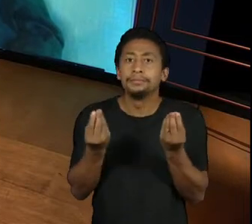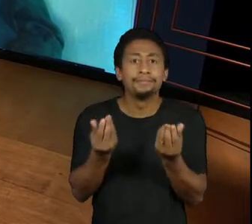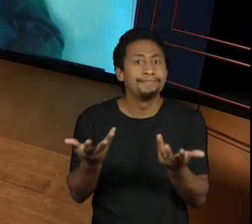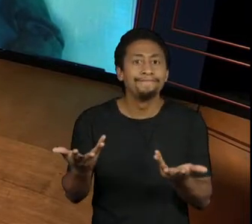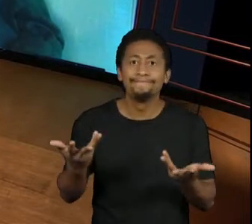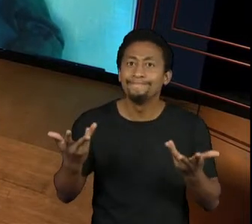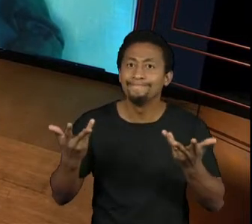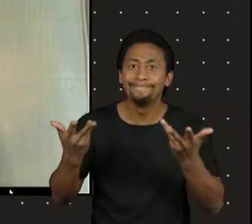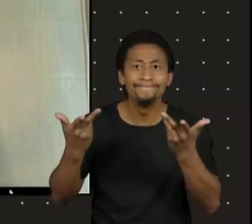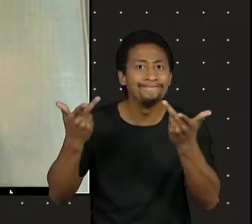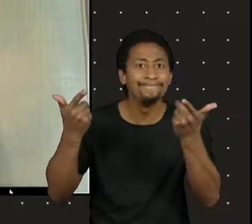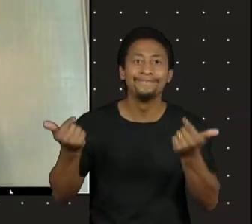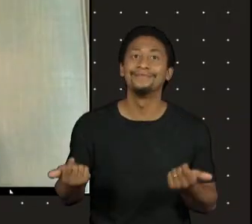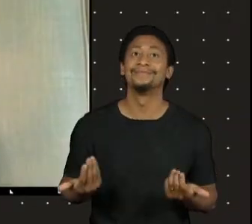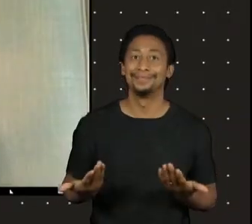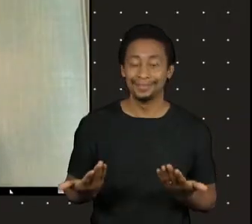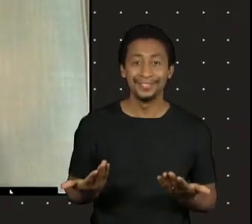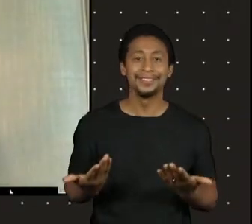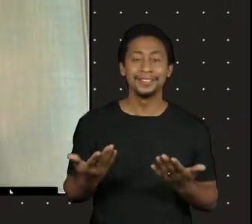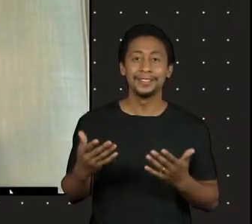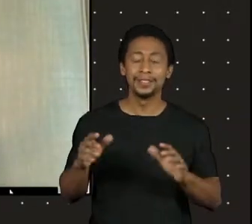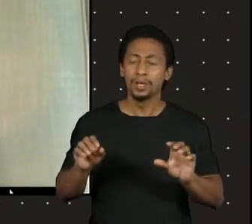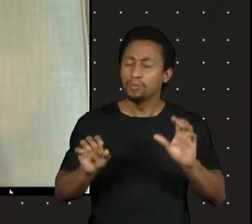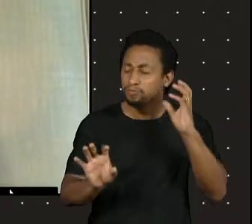uma sonoridade que passava,